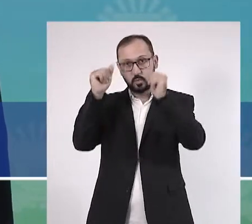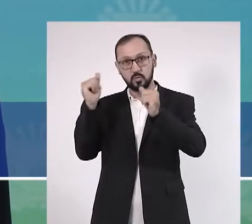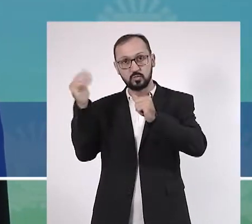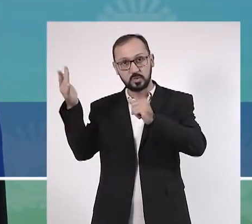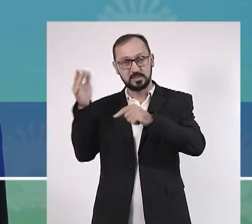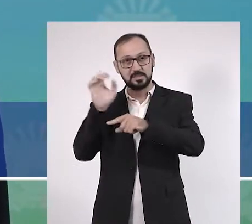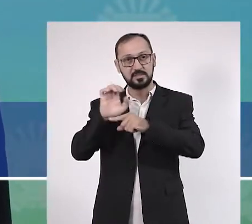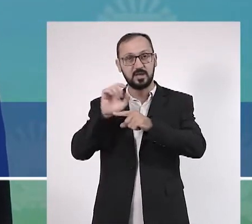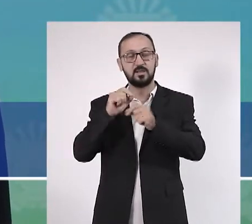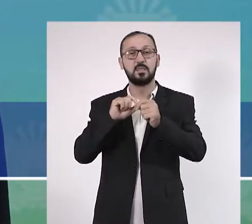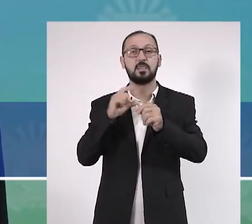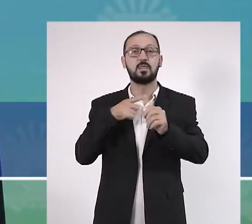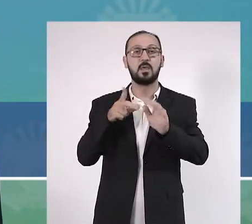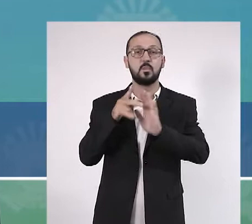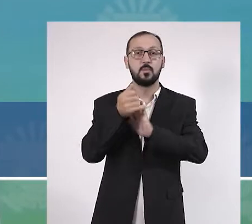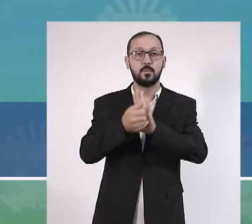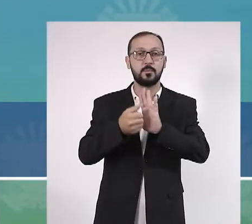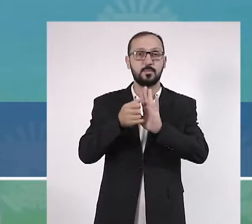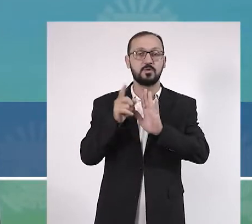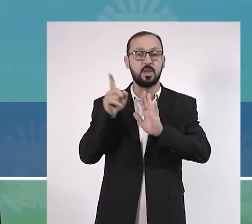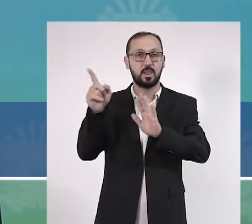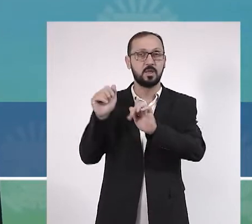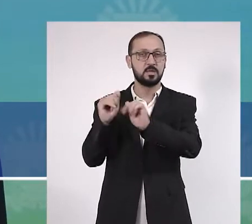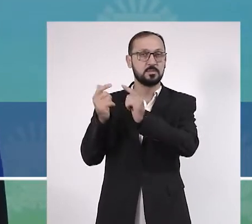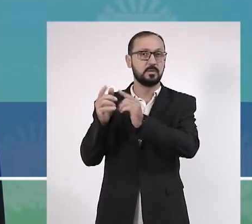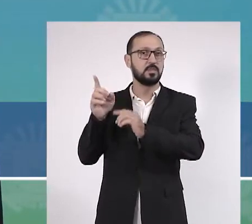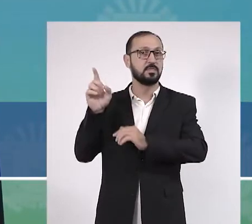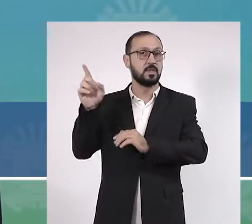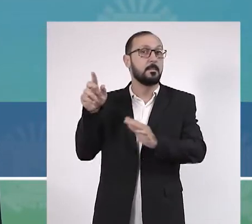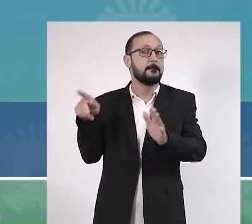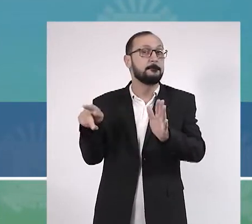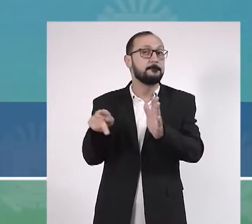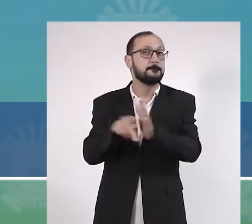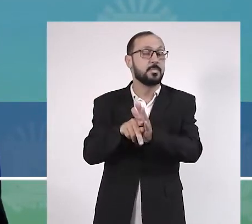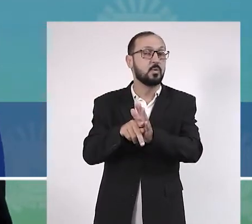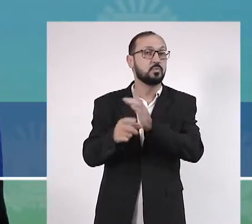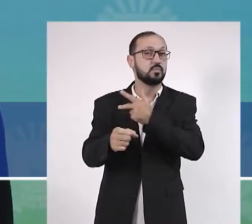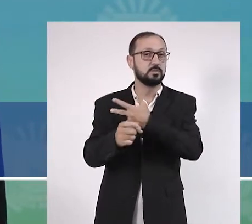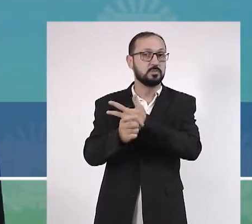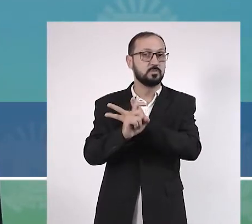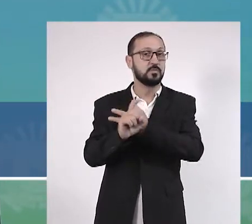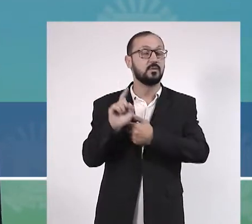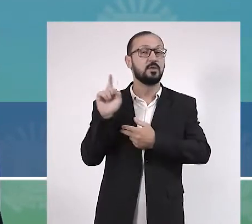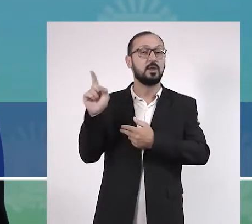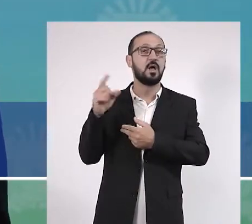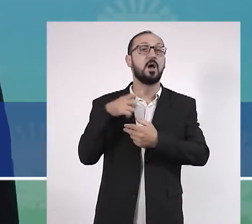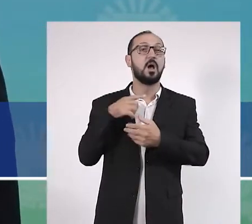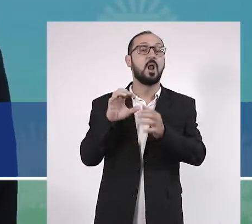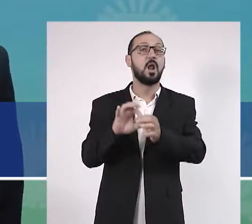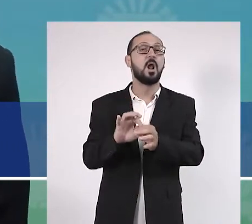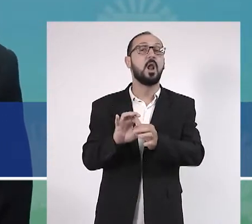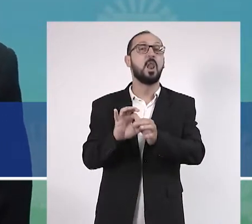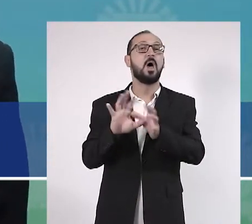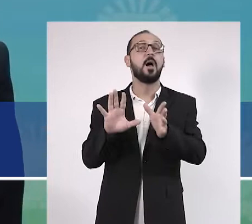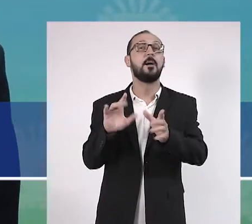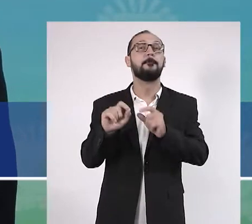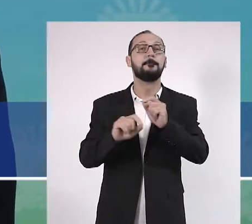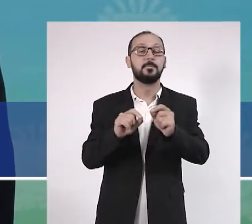consegue o projeto tramitando lá na Assembleia, sim, projeto de lei do Poder Executivo. A Assembleia de lá